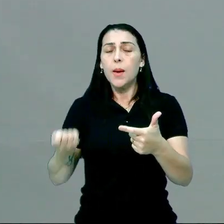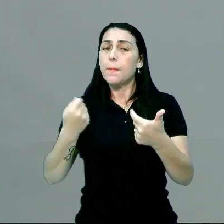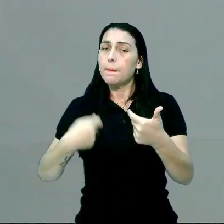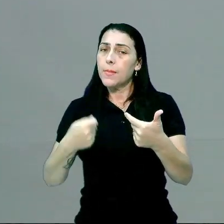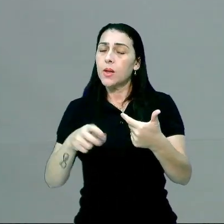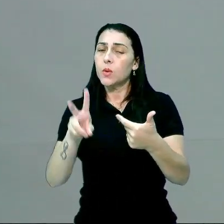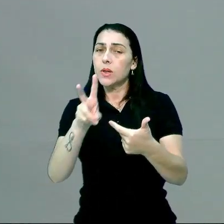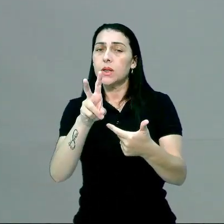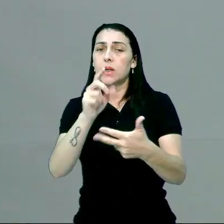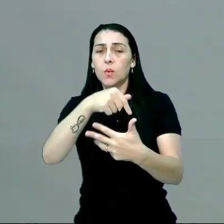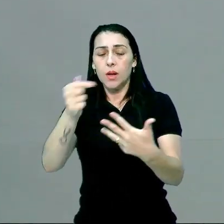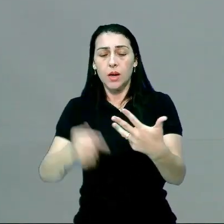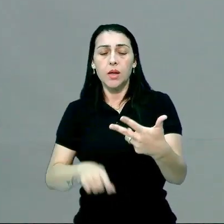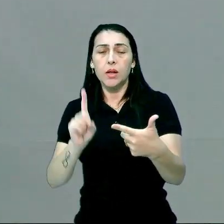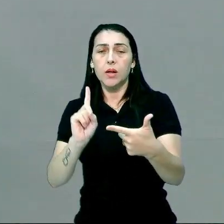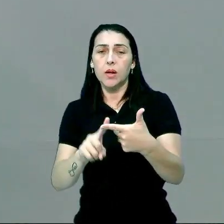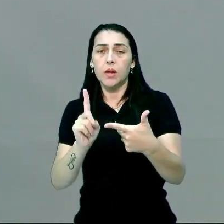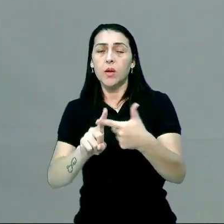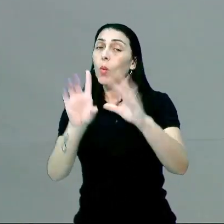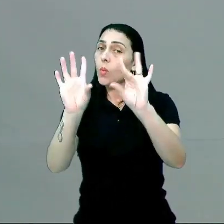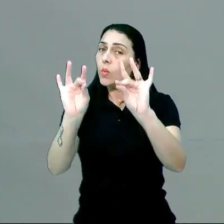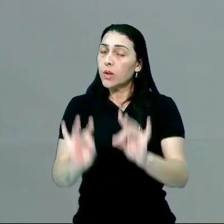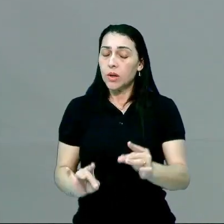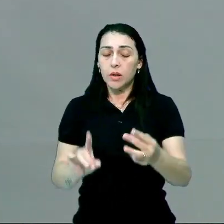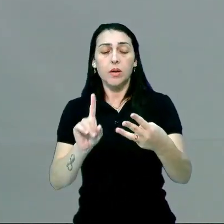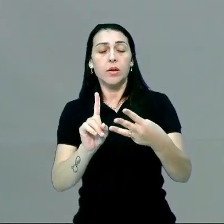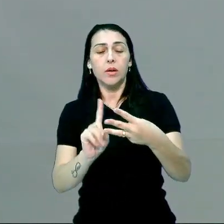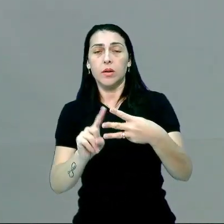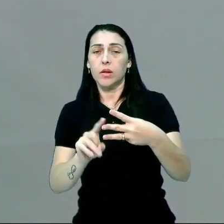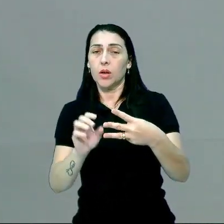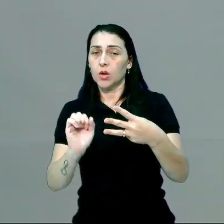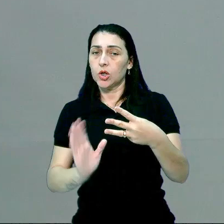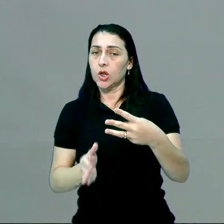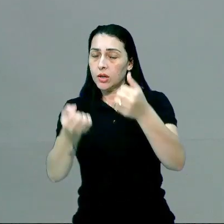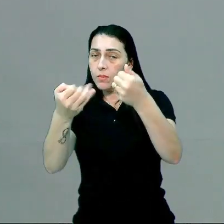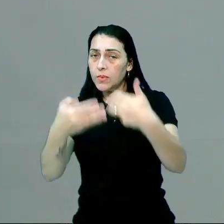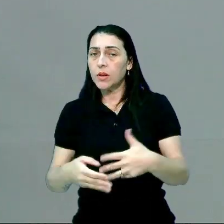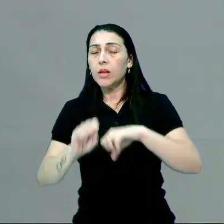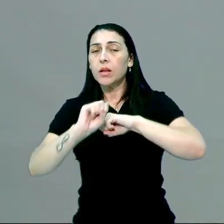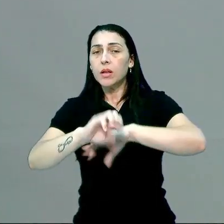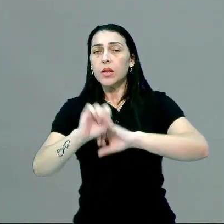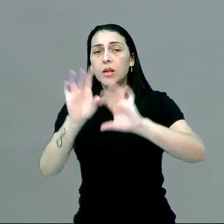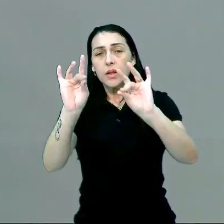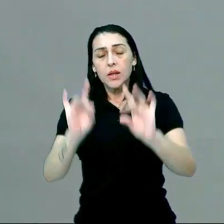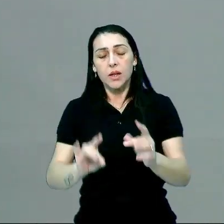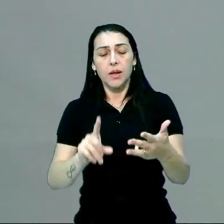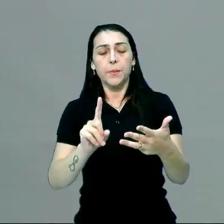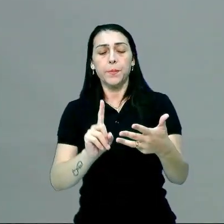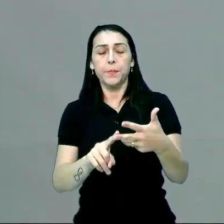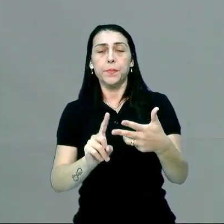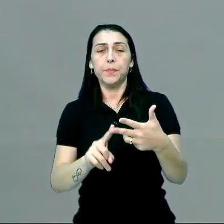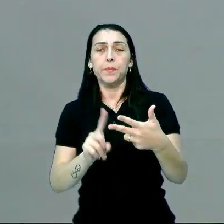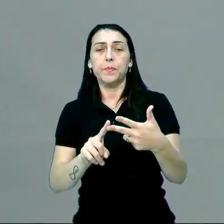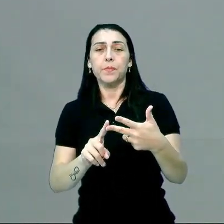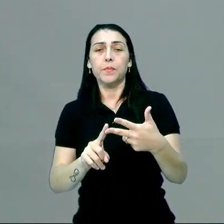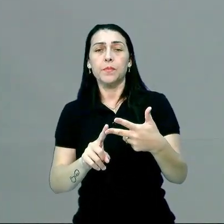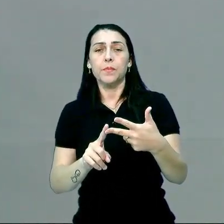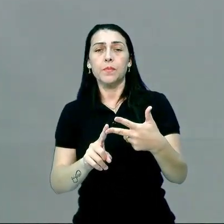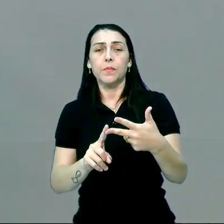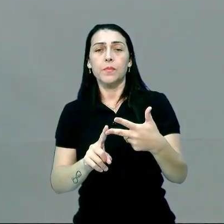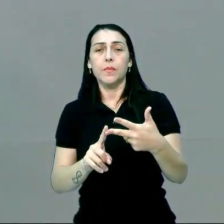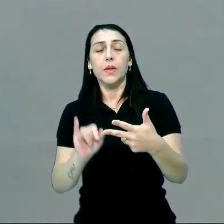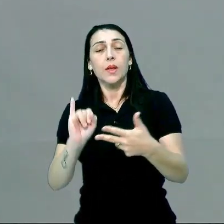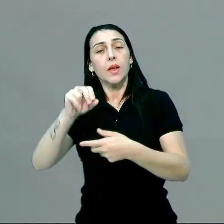dos 5 elementos, nós temos o descritivo, que nós acabamos de trabalhar de forma detalhada, nós temos